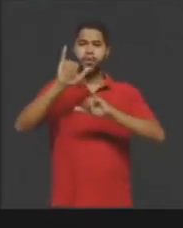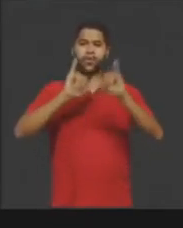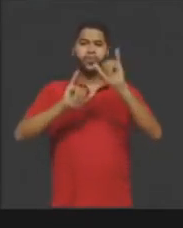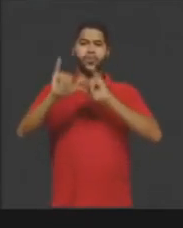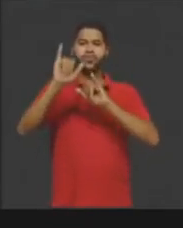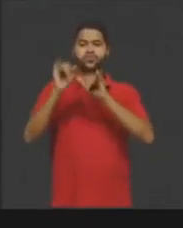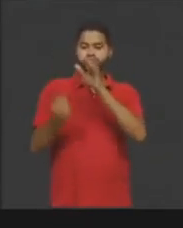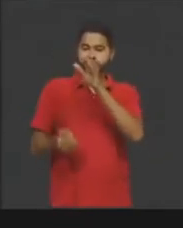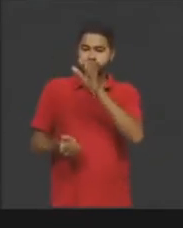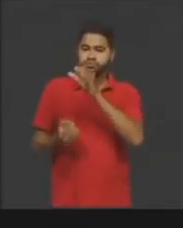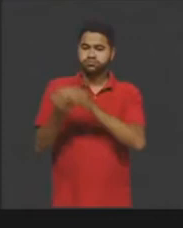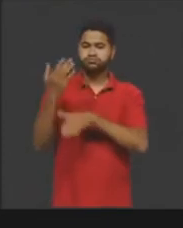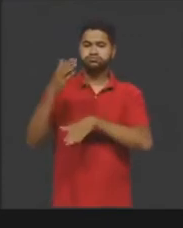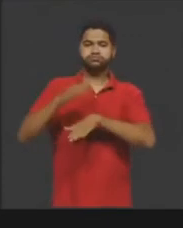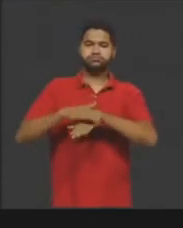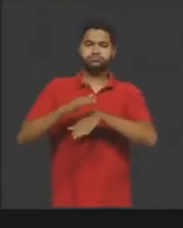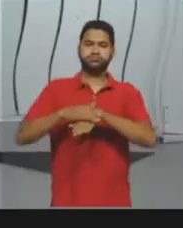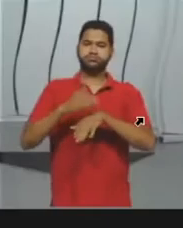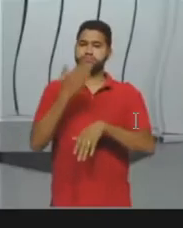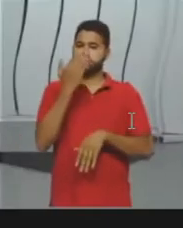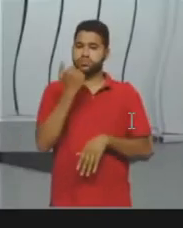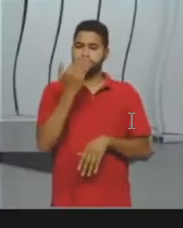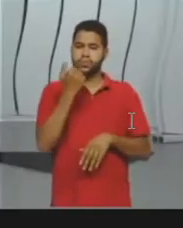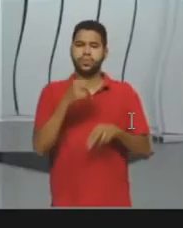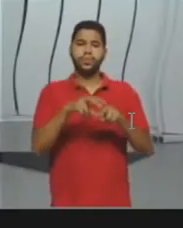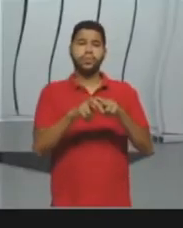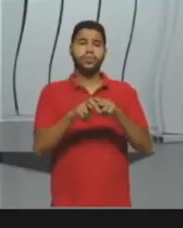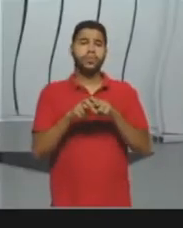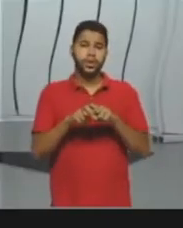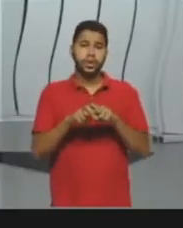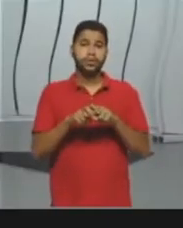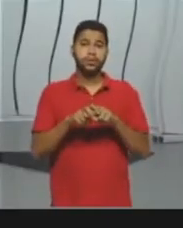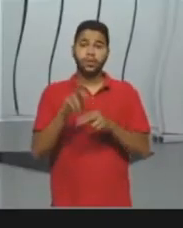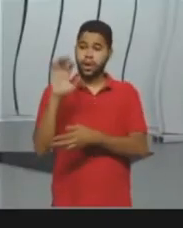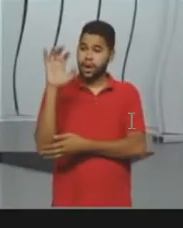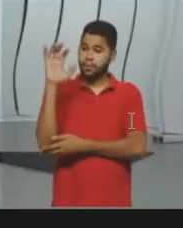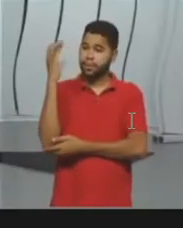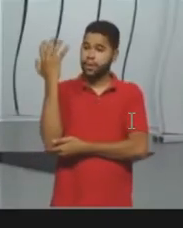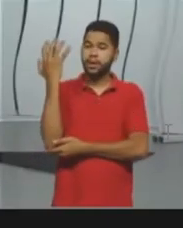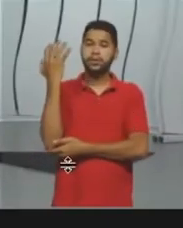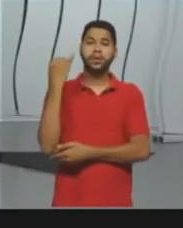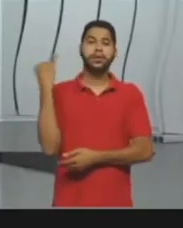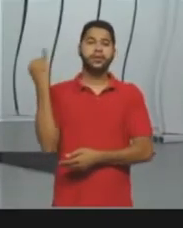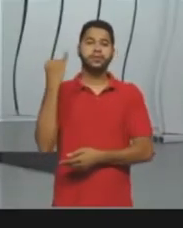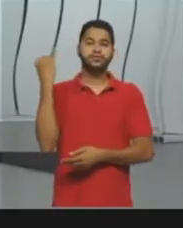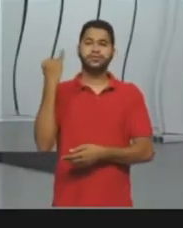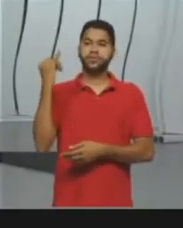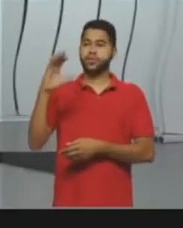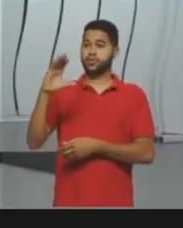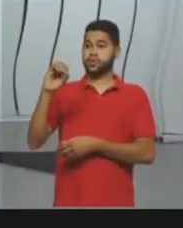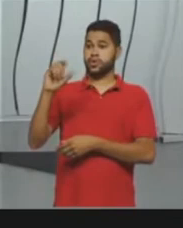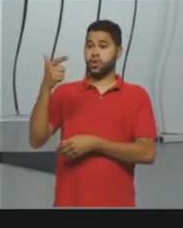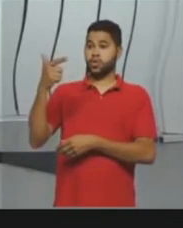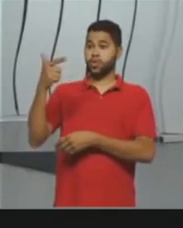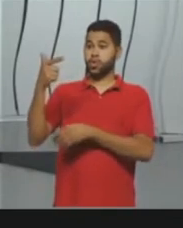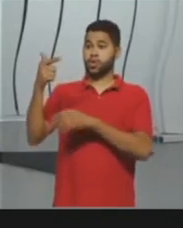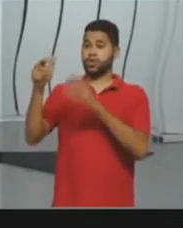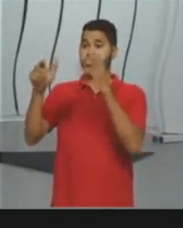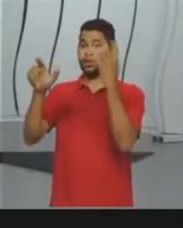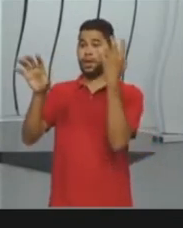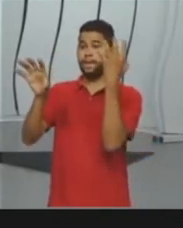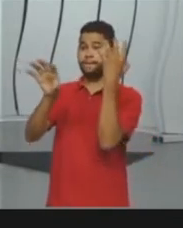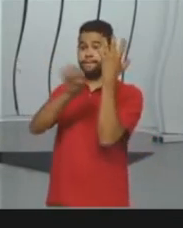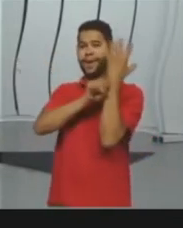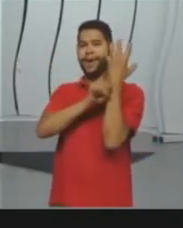para produzir o próprio alimento. Por isso que as plantas são tão importantes para a gente. Ela retira gás carbônico do ambiente. Mas ela